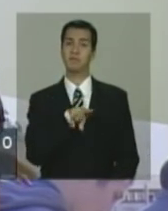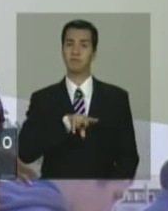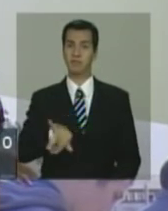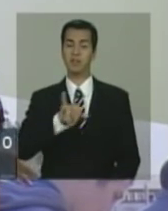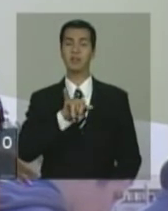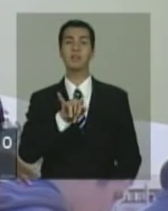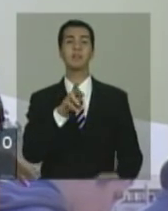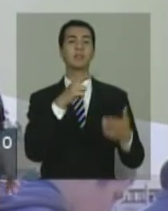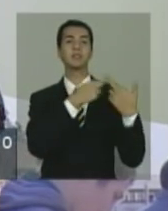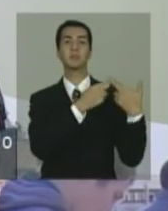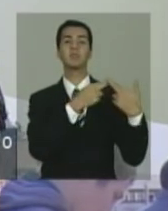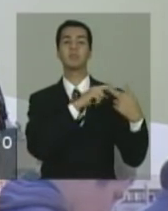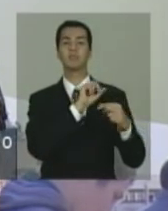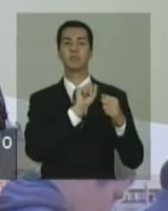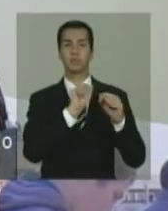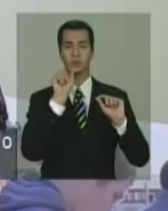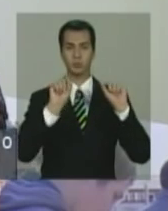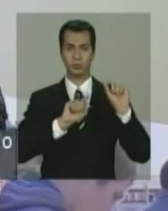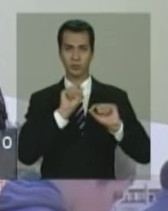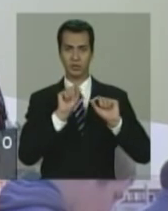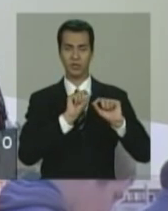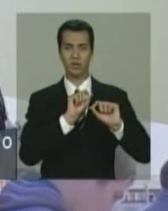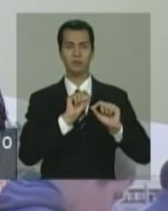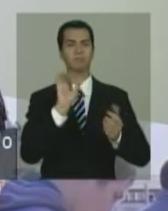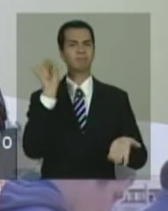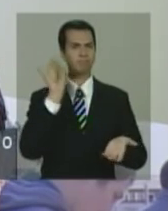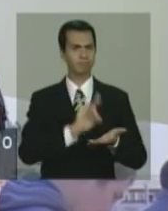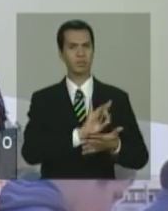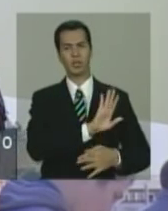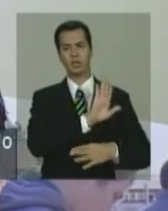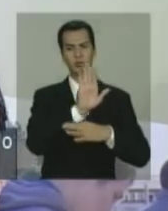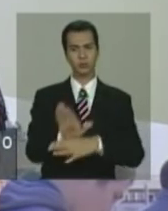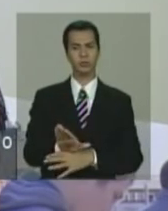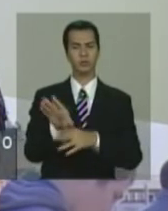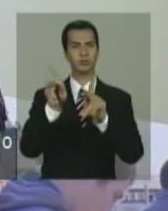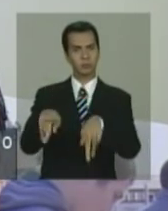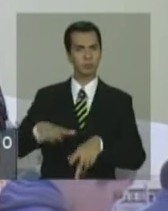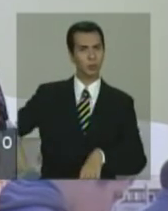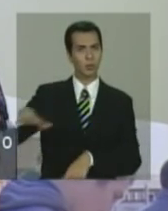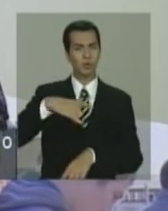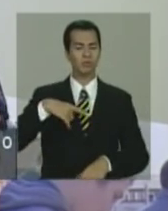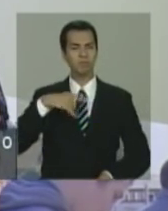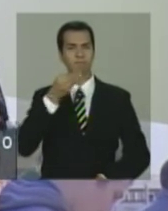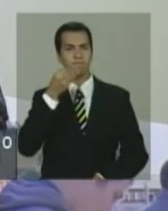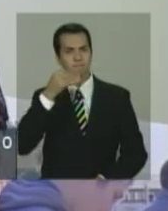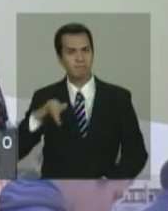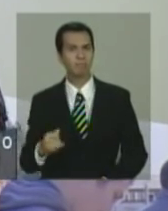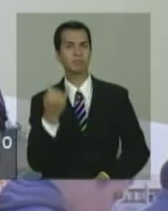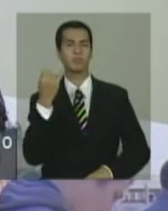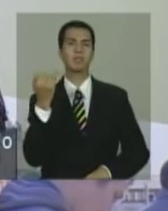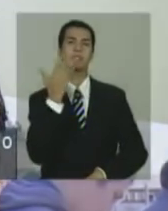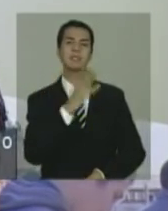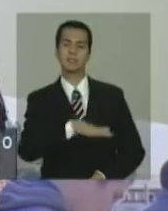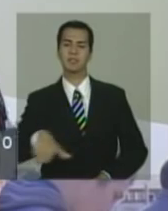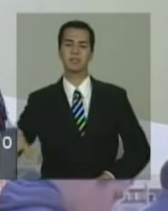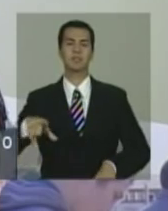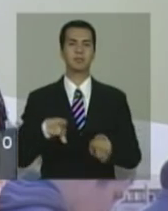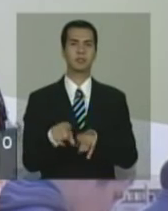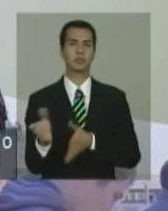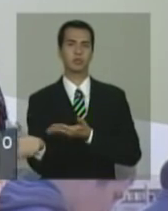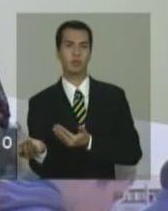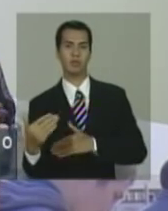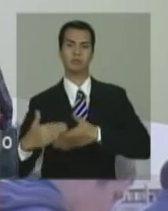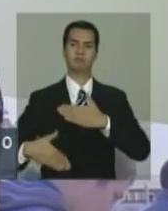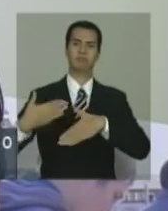grandes responsáveis pela garantia de oportunidades iguais para as crianças e os jovens